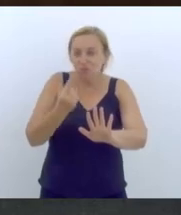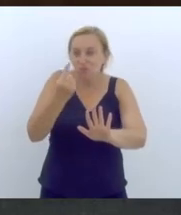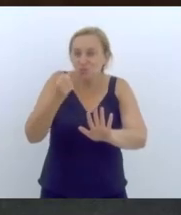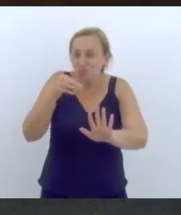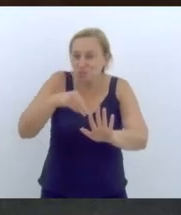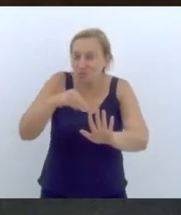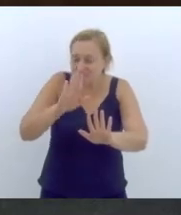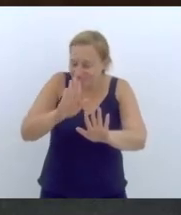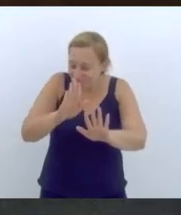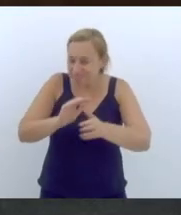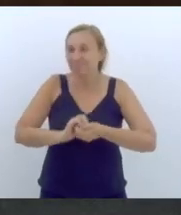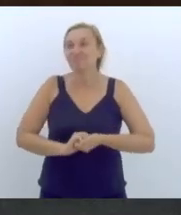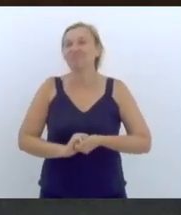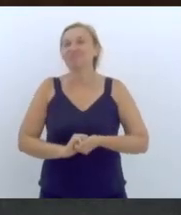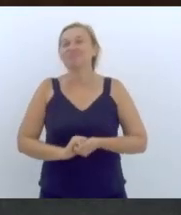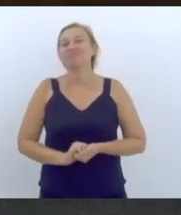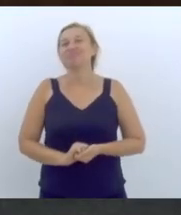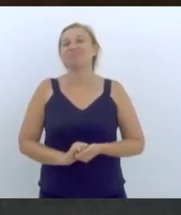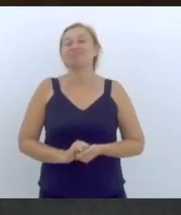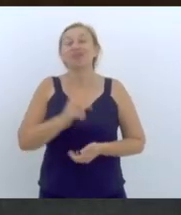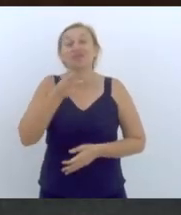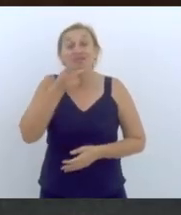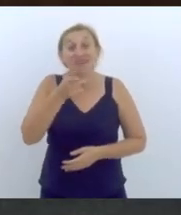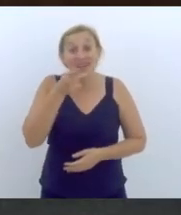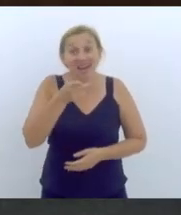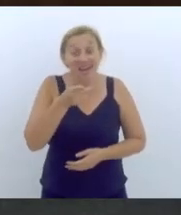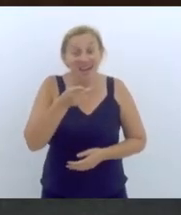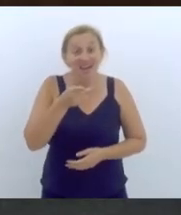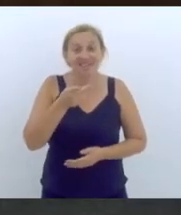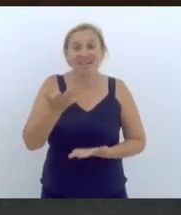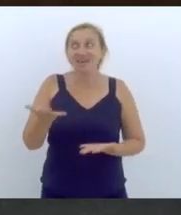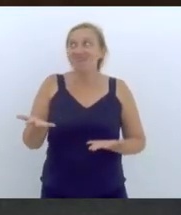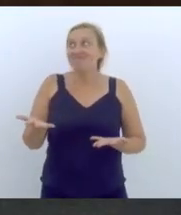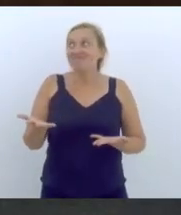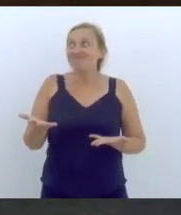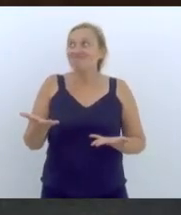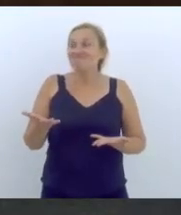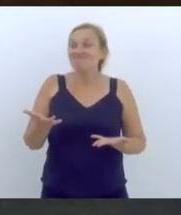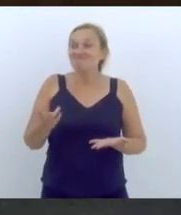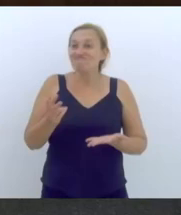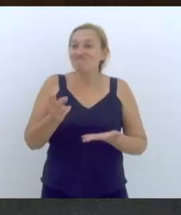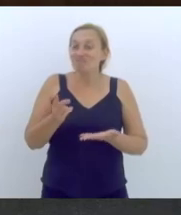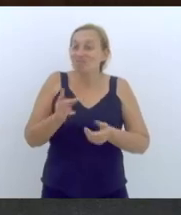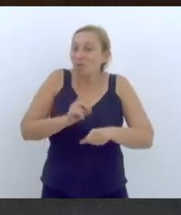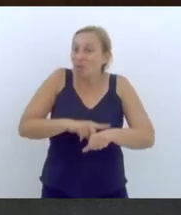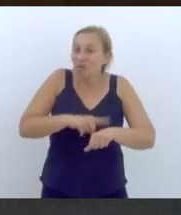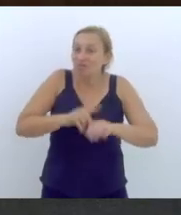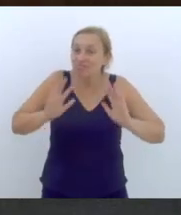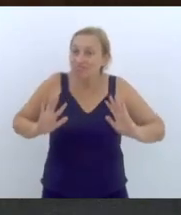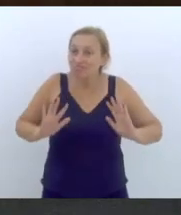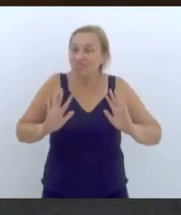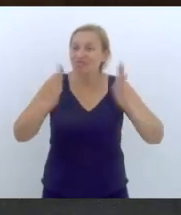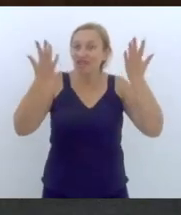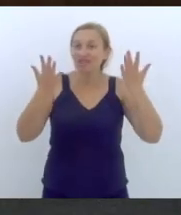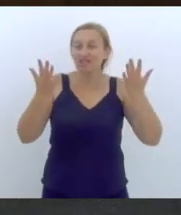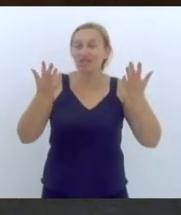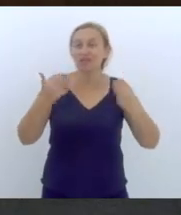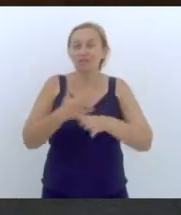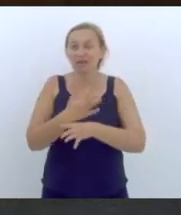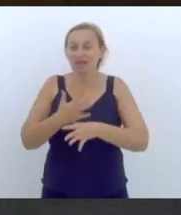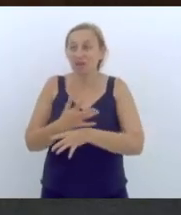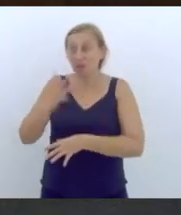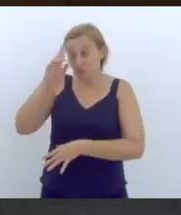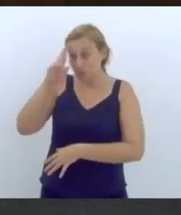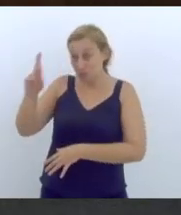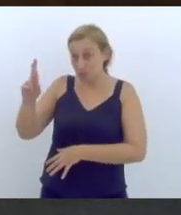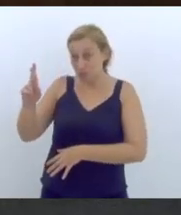momento à Vossa Excelência para dizer e expressar que, embora seja um momento festivo para a cidade, e Vossa Excelência, enquanto